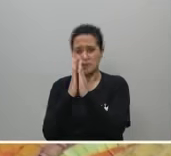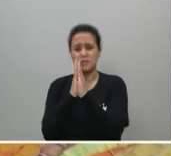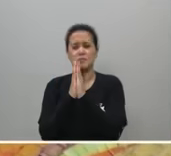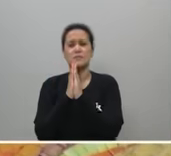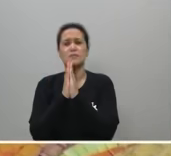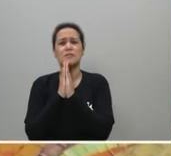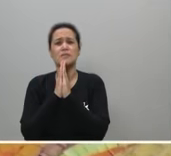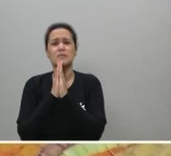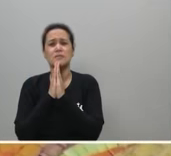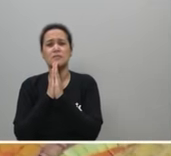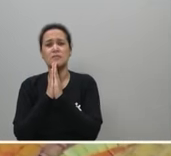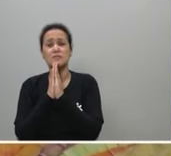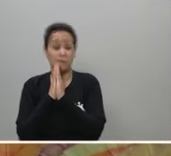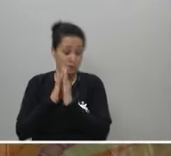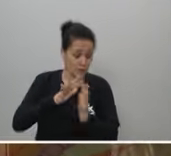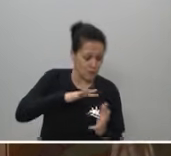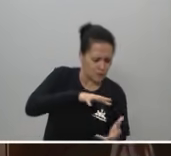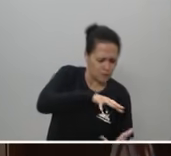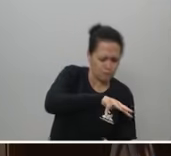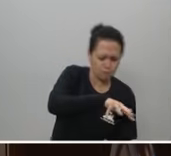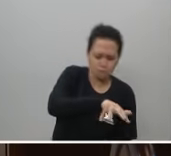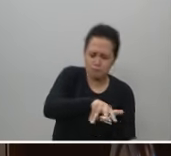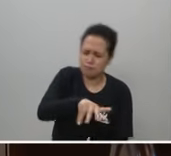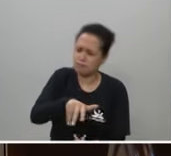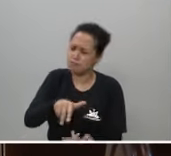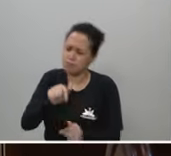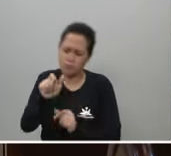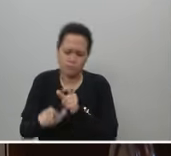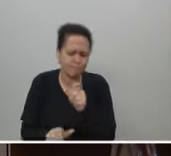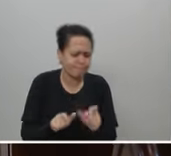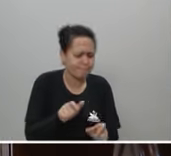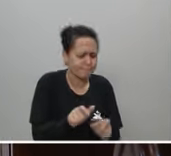iluminar, a humanidade vem